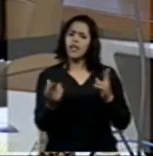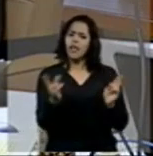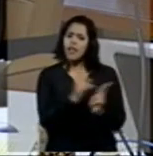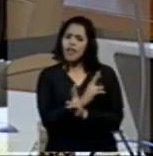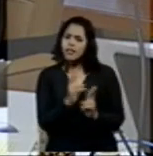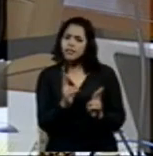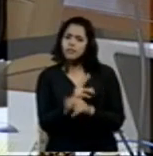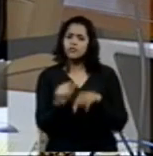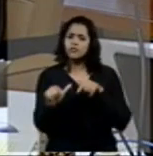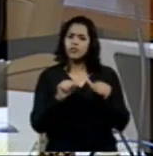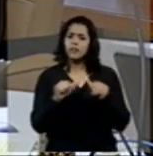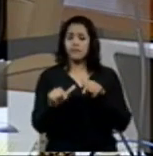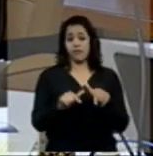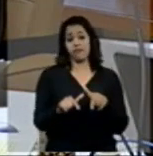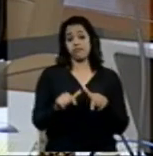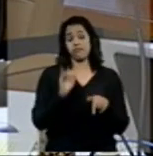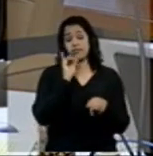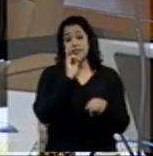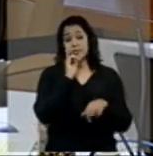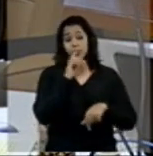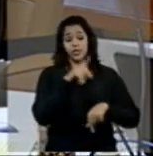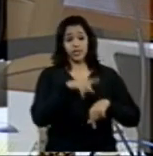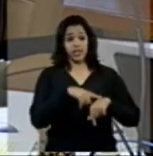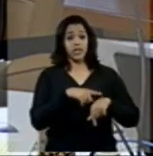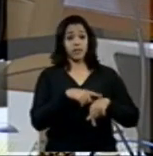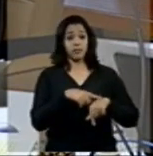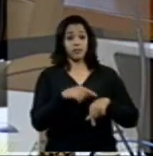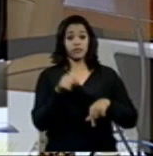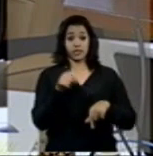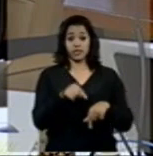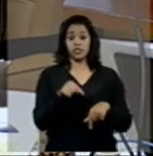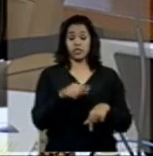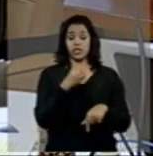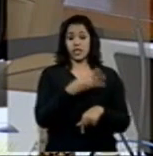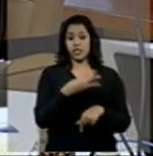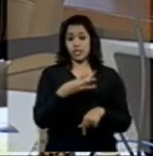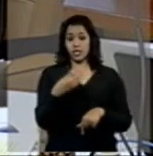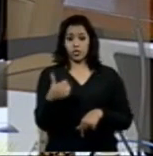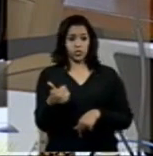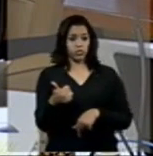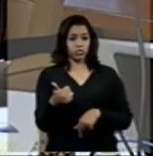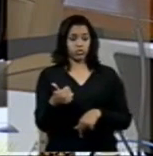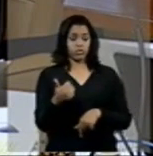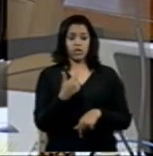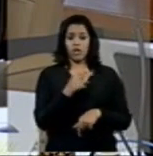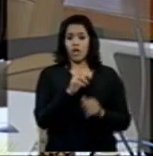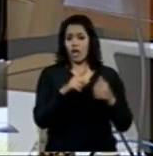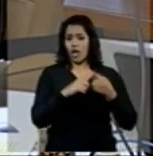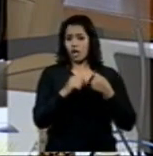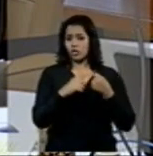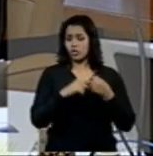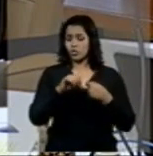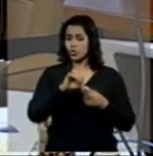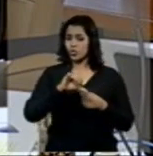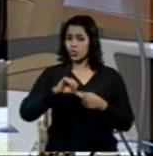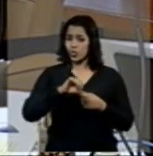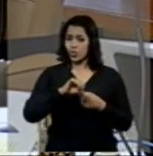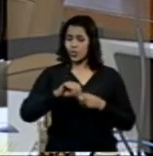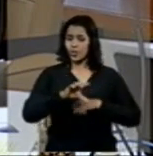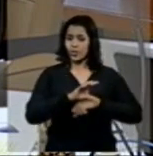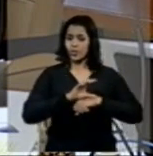No caso, ao tempo da vigência desse enunciado 331, nomeadamente o artigo 9º